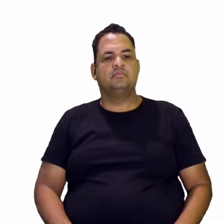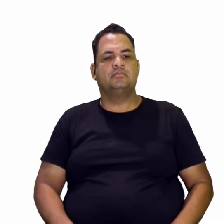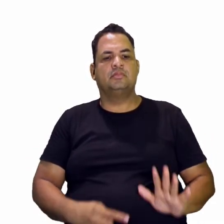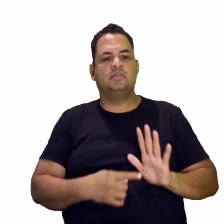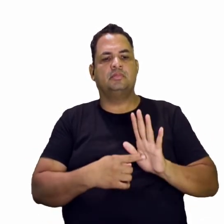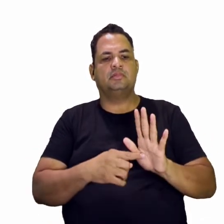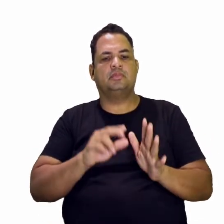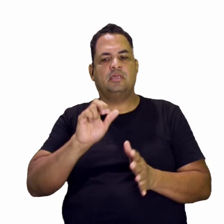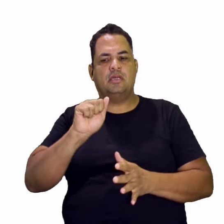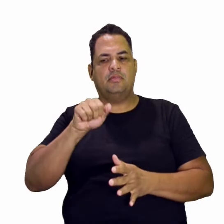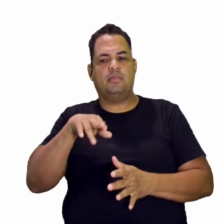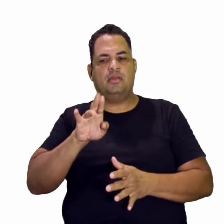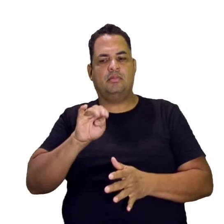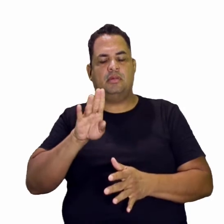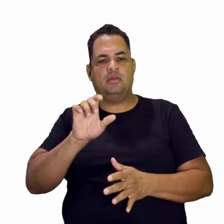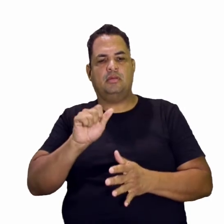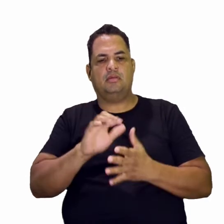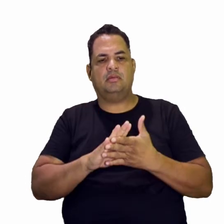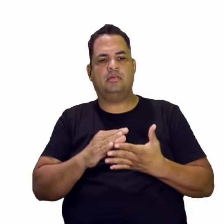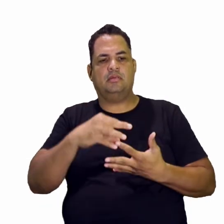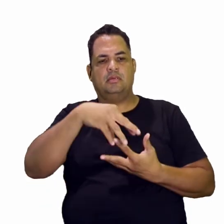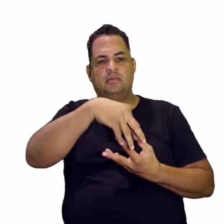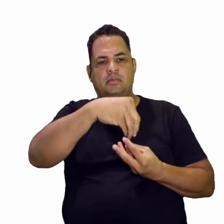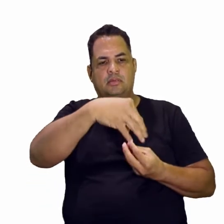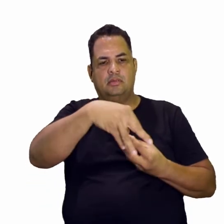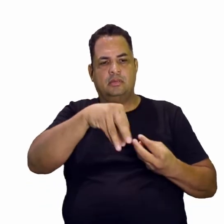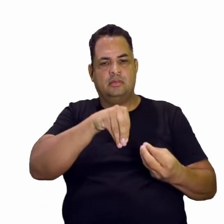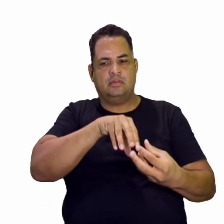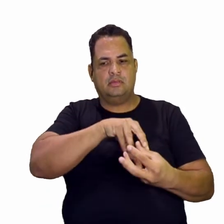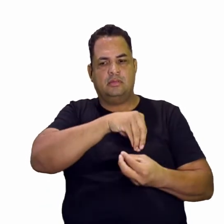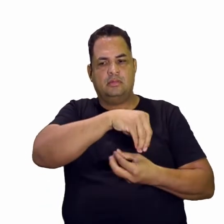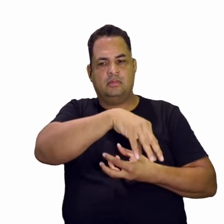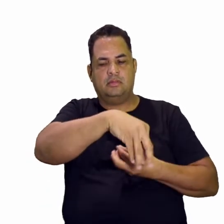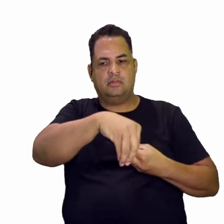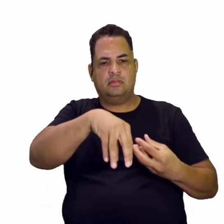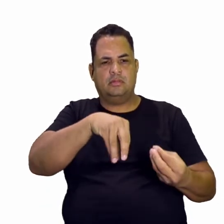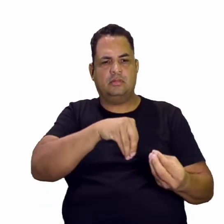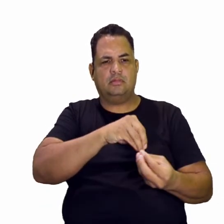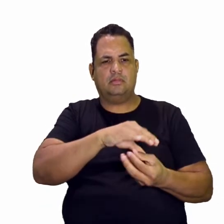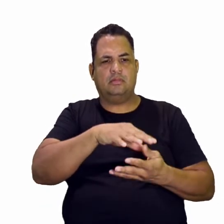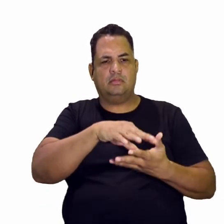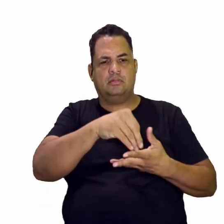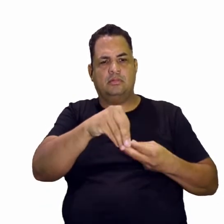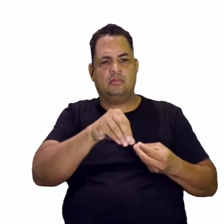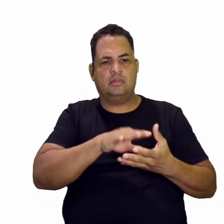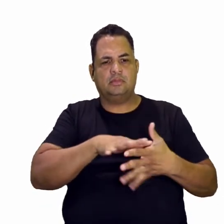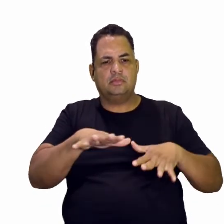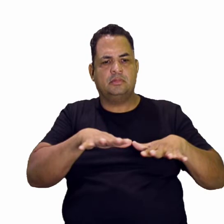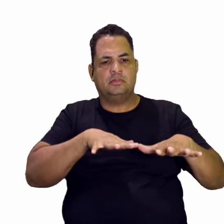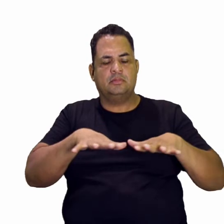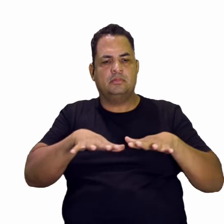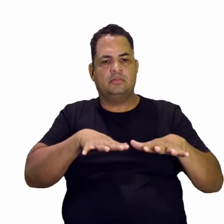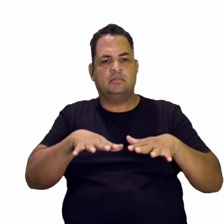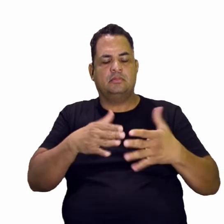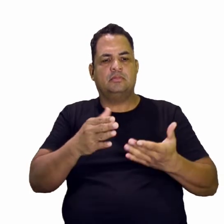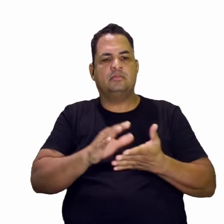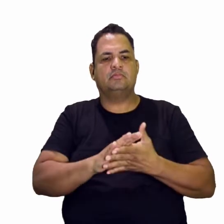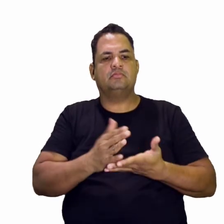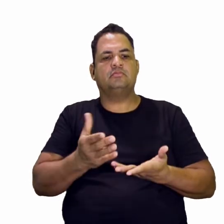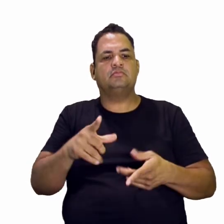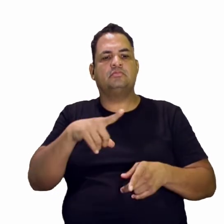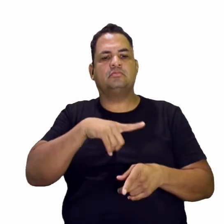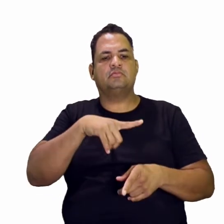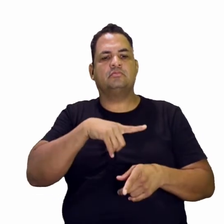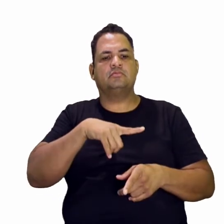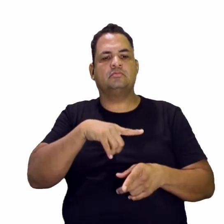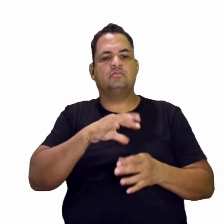esses pseudópodes, essas projeções do citoplasma, formam como se fossem pés para ajudar na locomoção e muitas vezes englobam